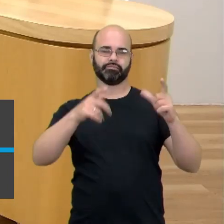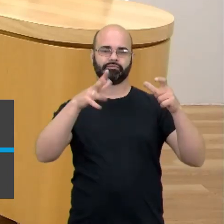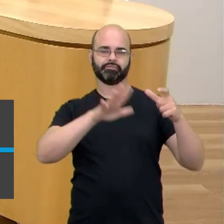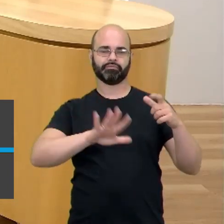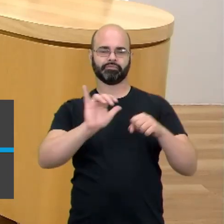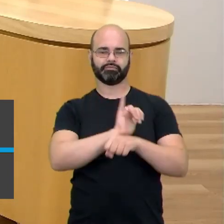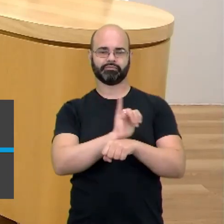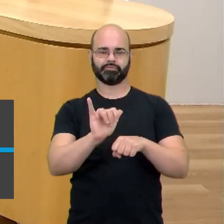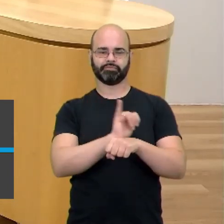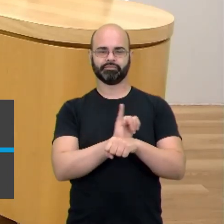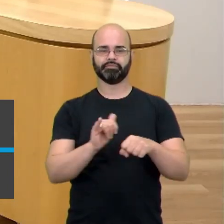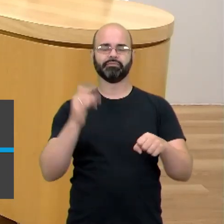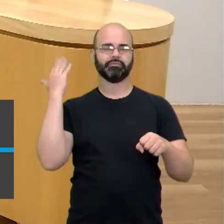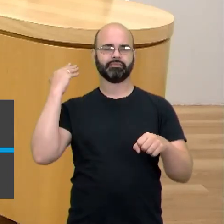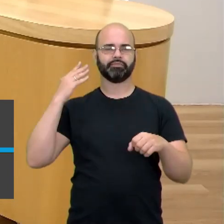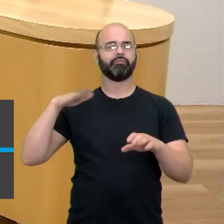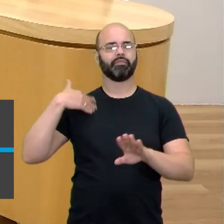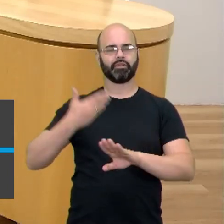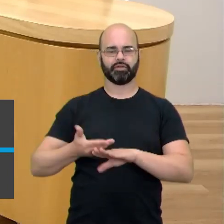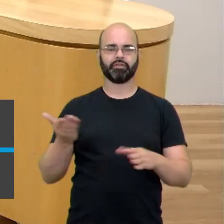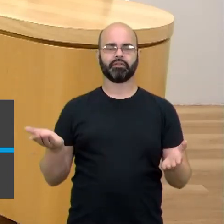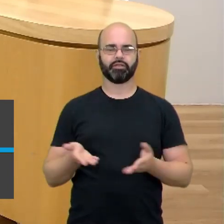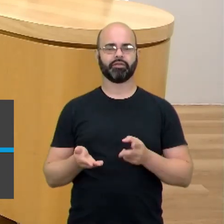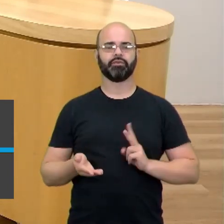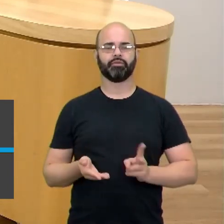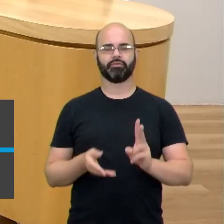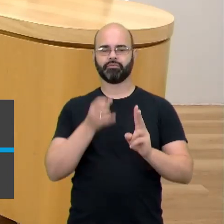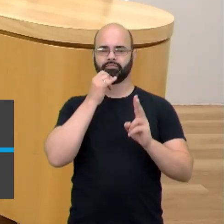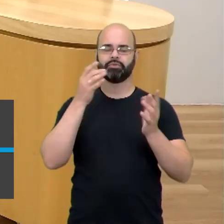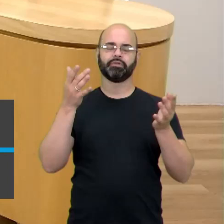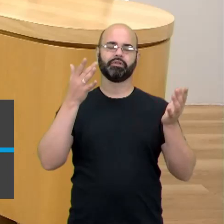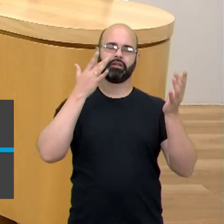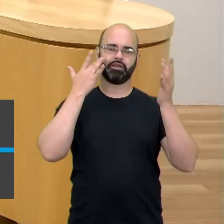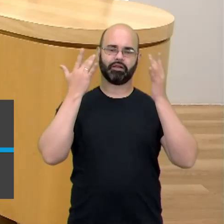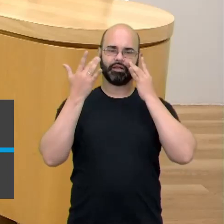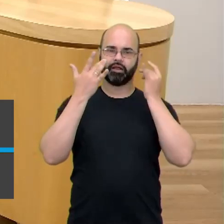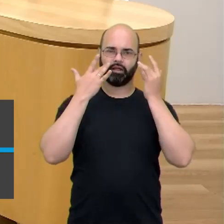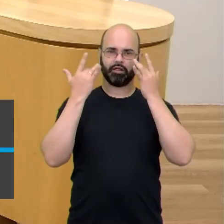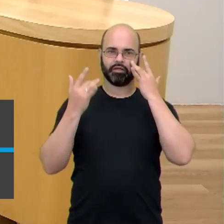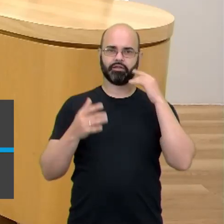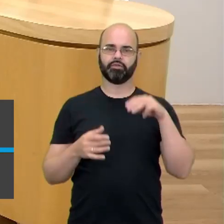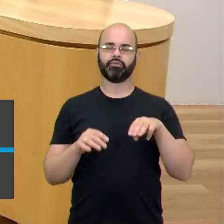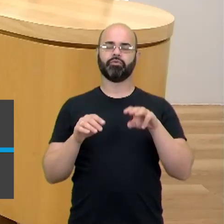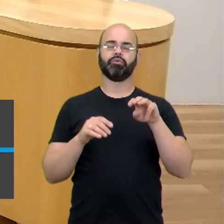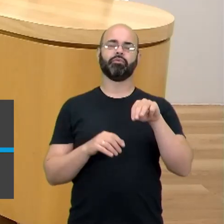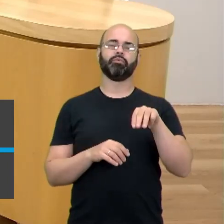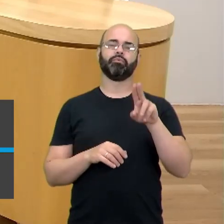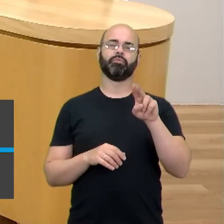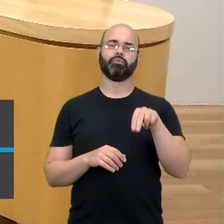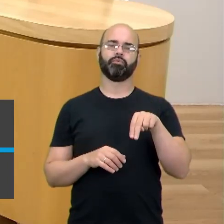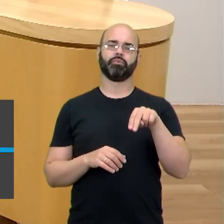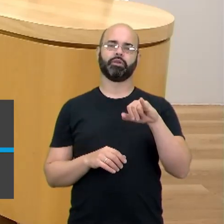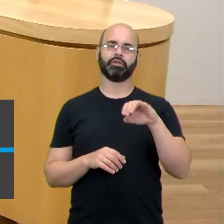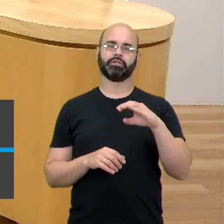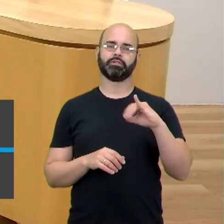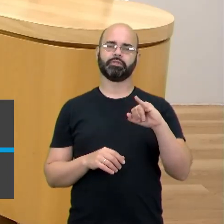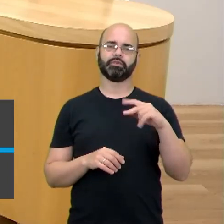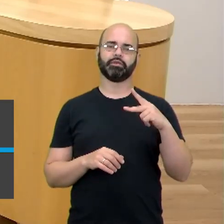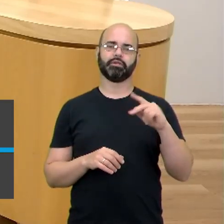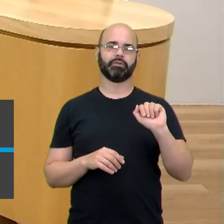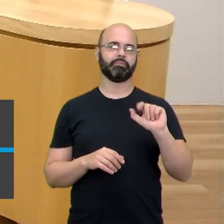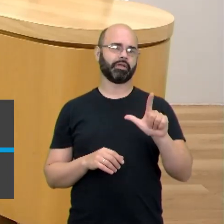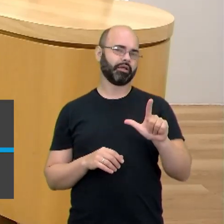gente tem nos remanescentes disso, né? Com o Teatro Municipal, essa região do Centro Sim. Velho. E, ao mesmo